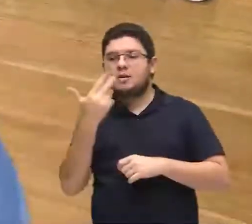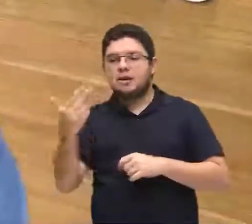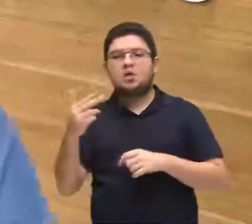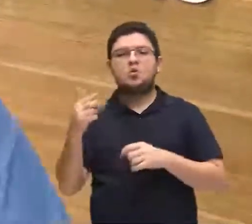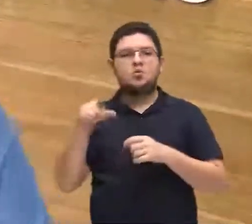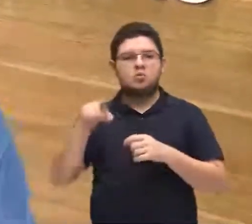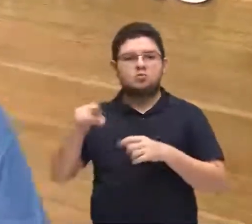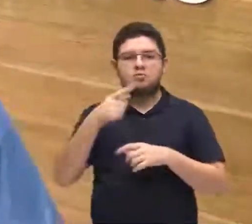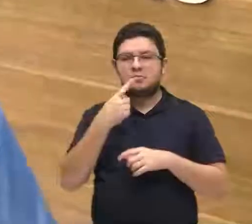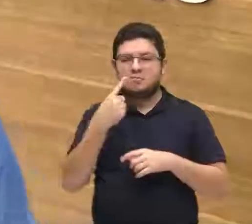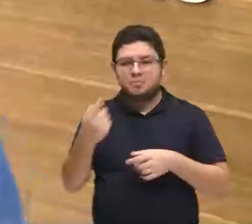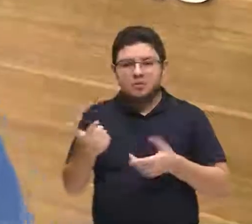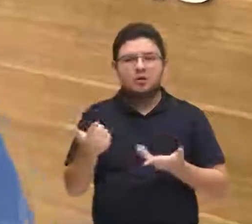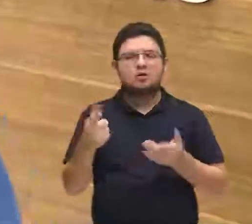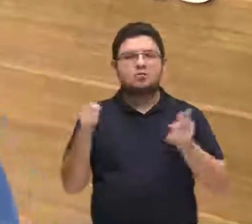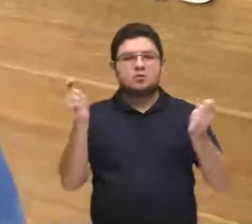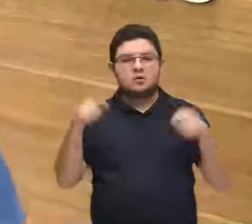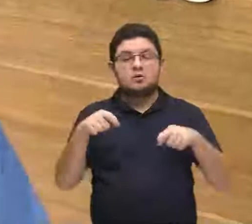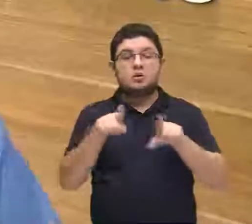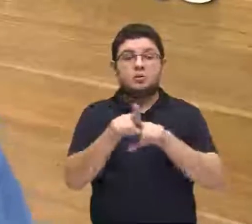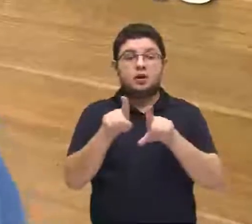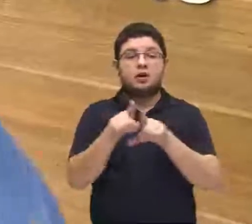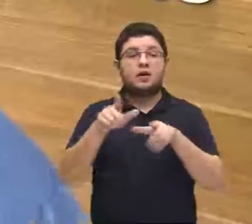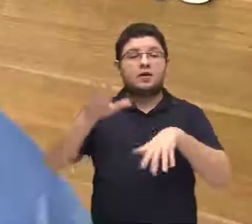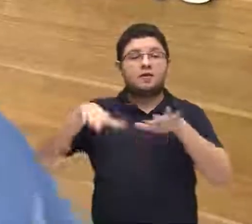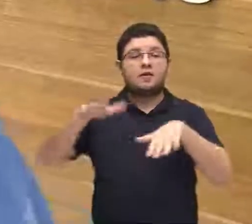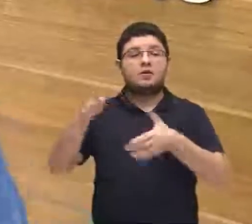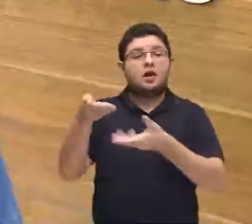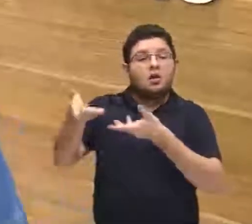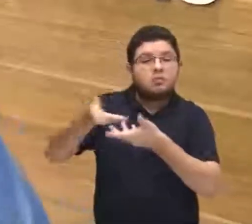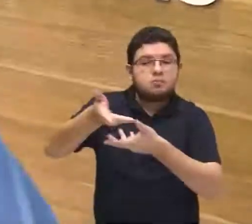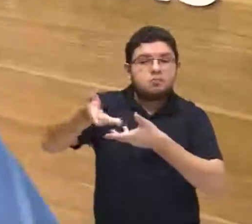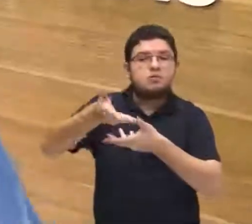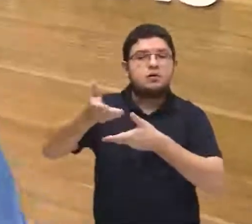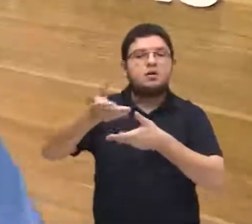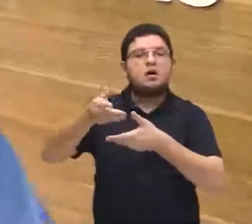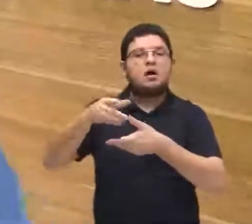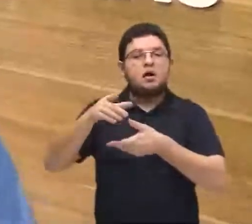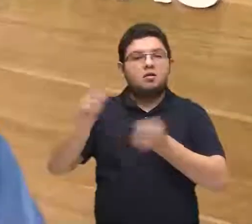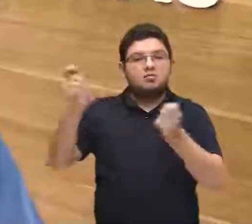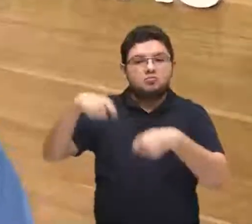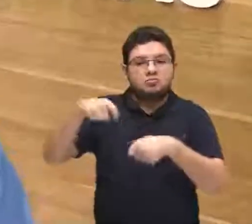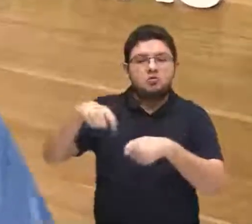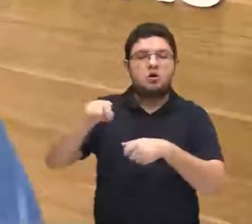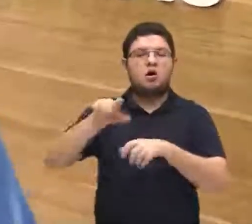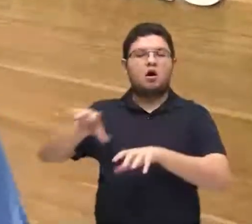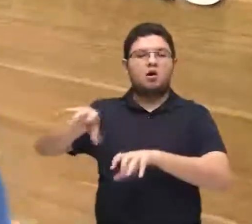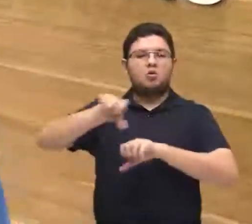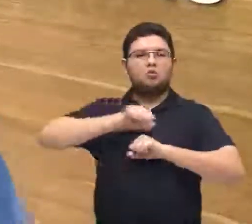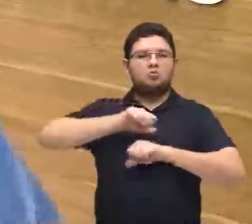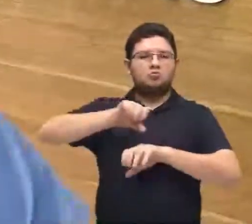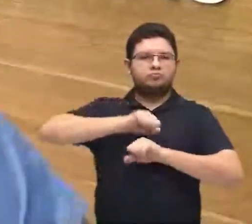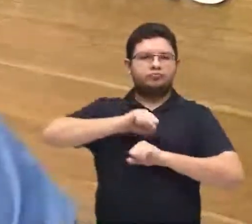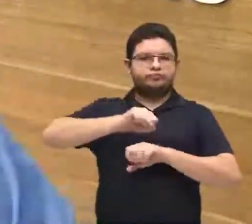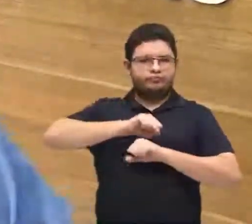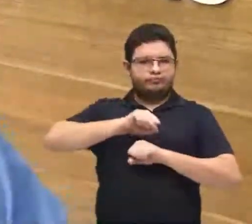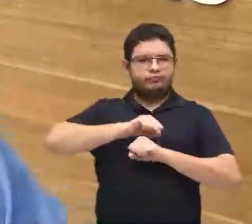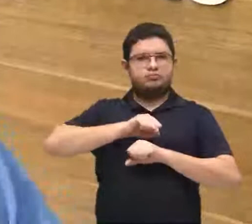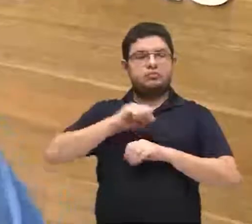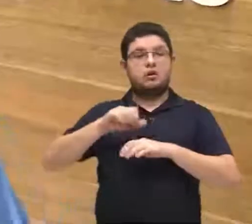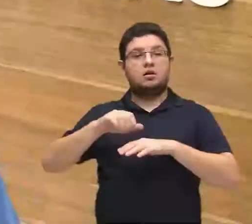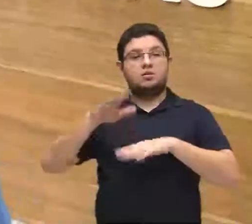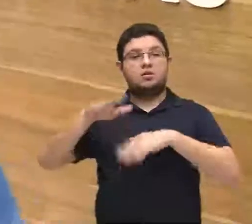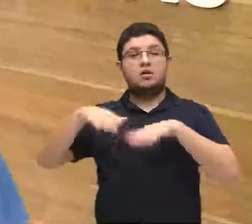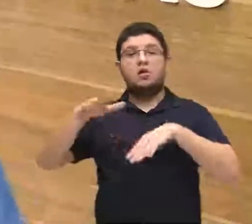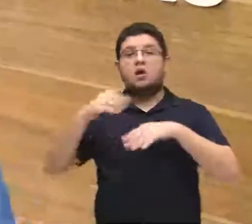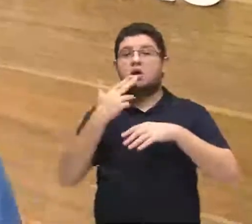língua, e por um processo de intercâmbio ali, você acaba emprestando, né? No processo de evolução da língua, vai se emprestando um termo